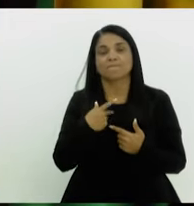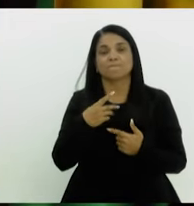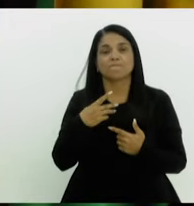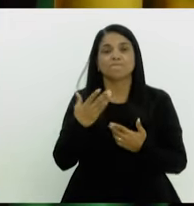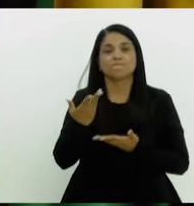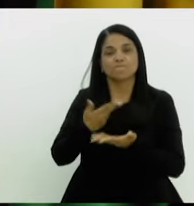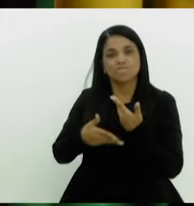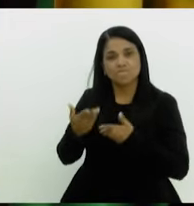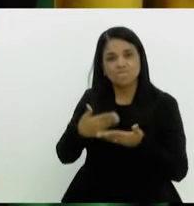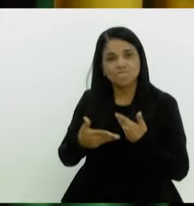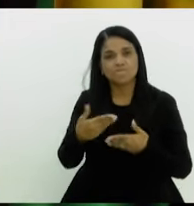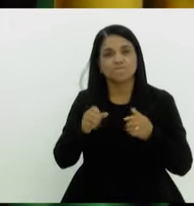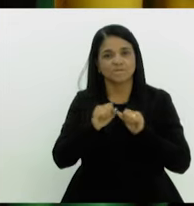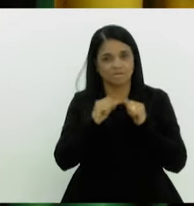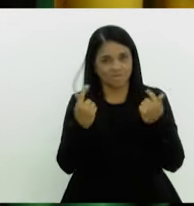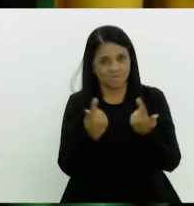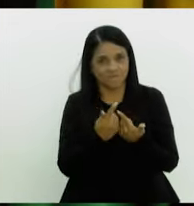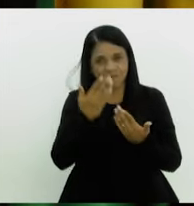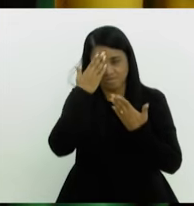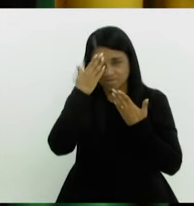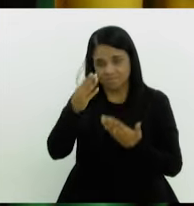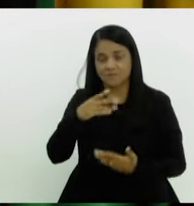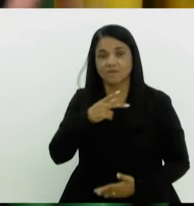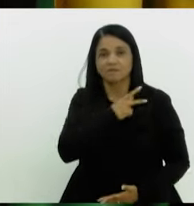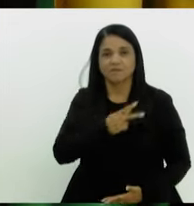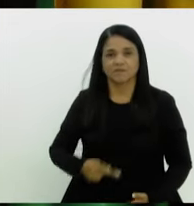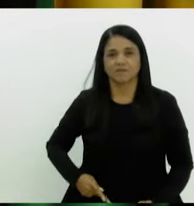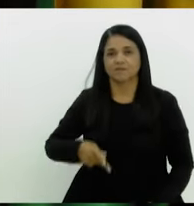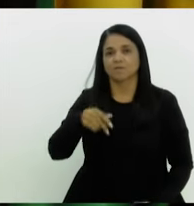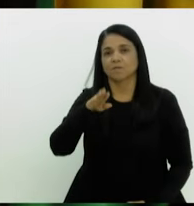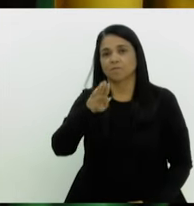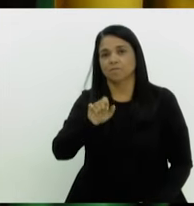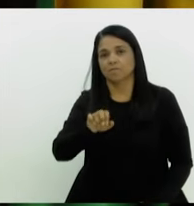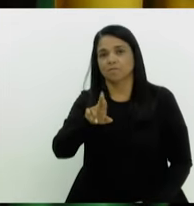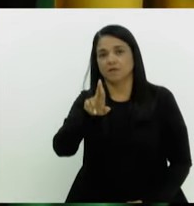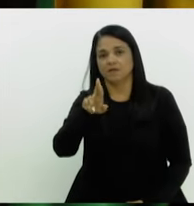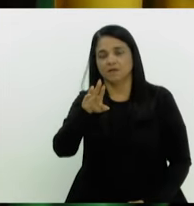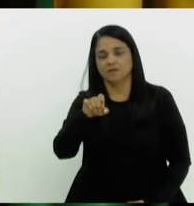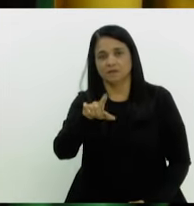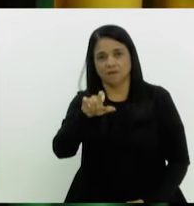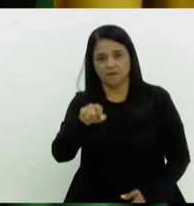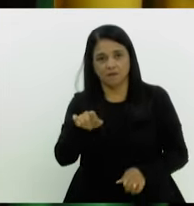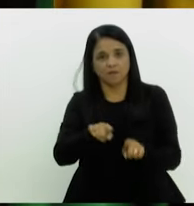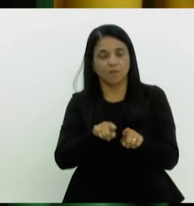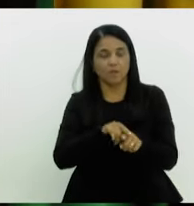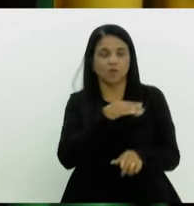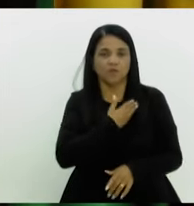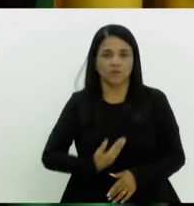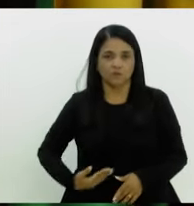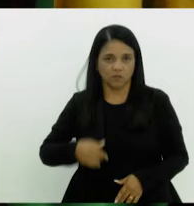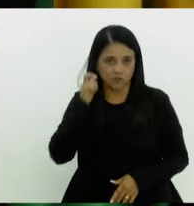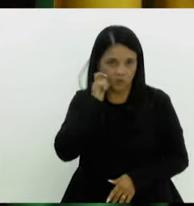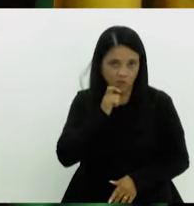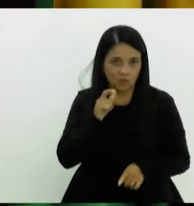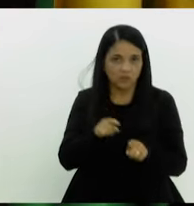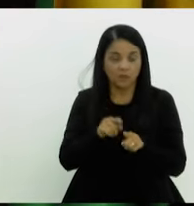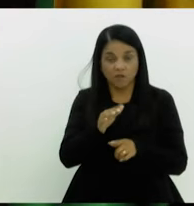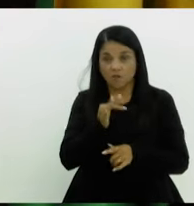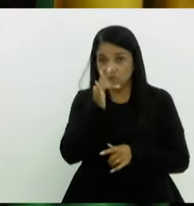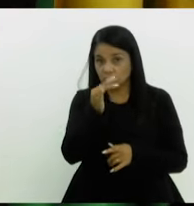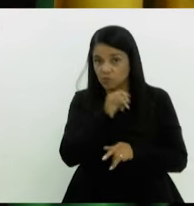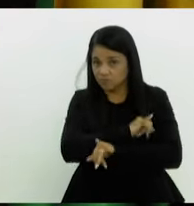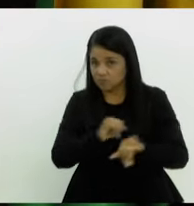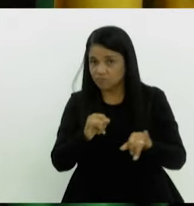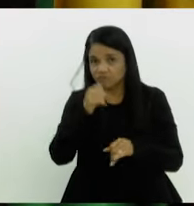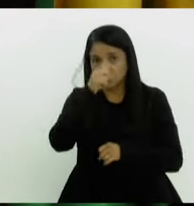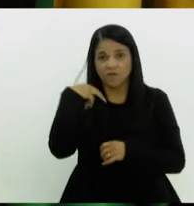relacionamento com esta casa quero agradecer ao Presidente Rodrigo Barcelar ao nosso Governador Cláudio Castro mas quero dizer para vocês futuras vereadoras